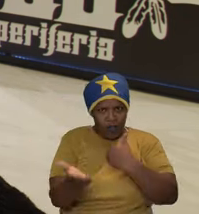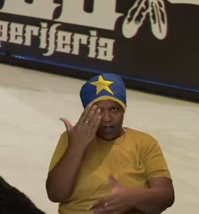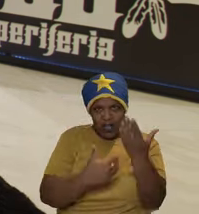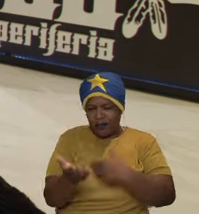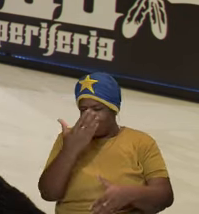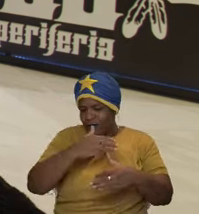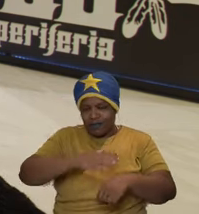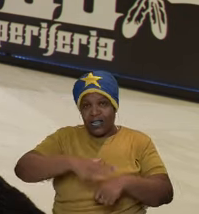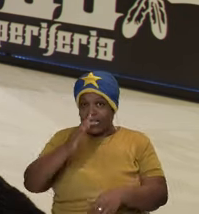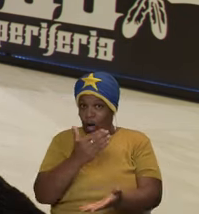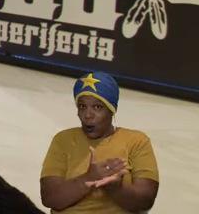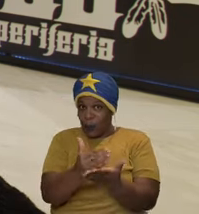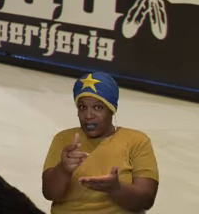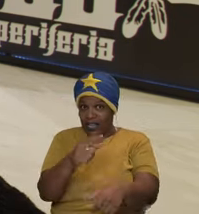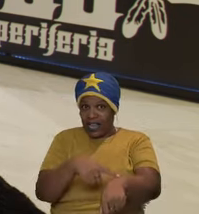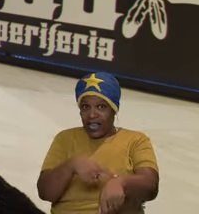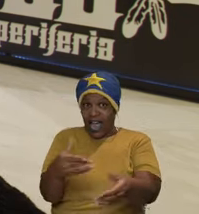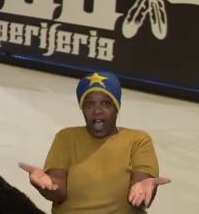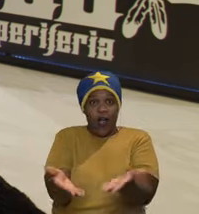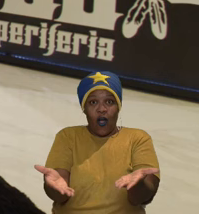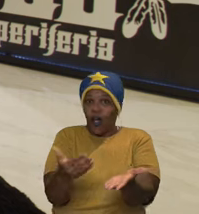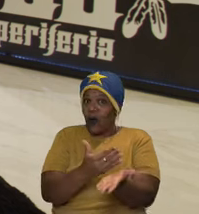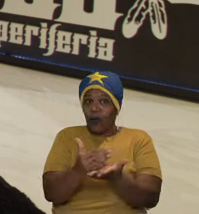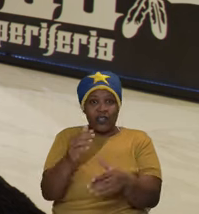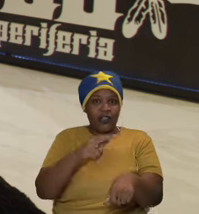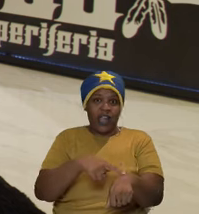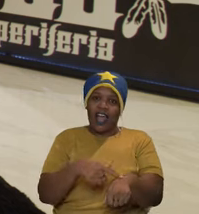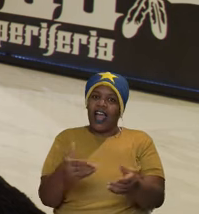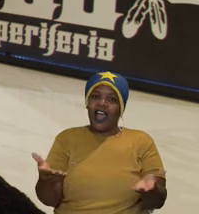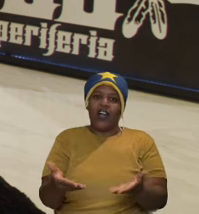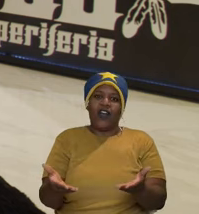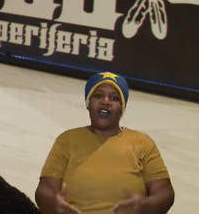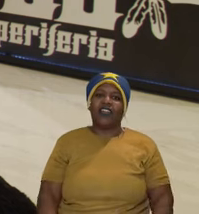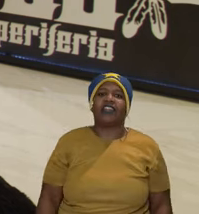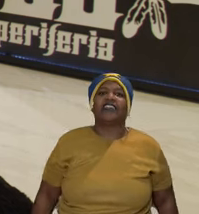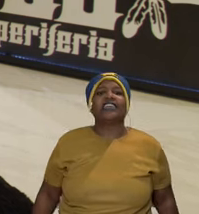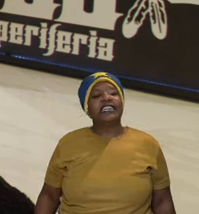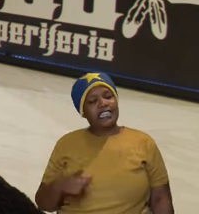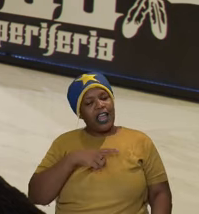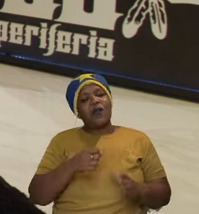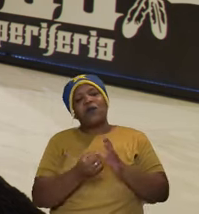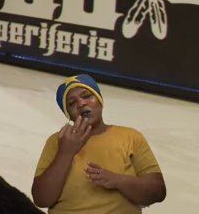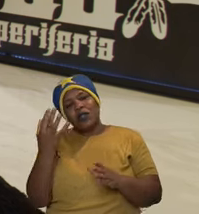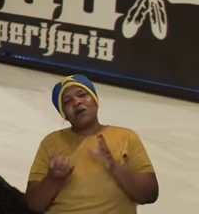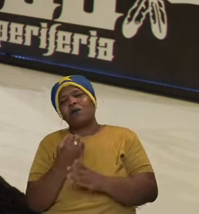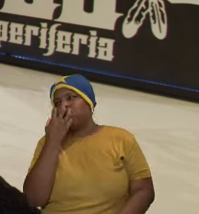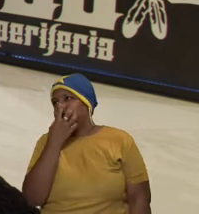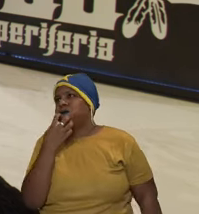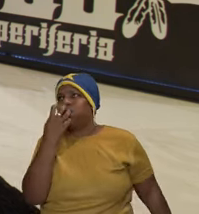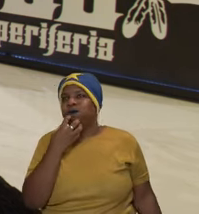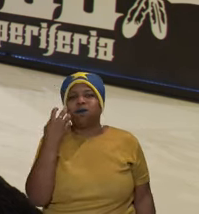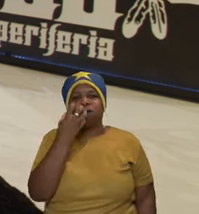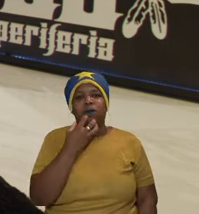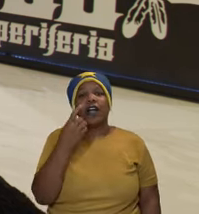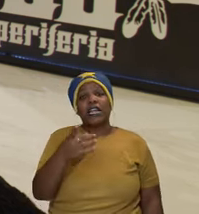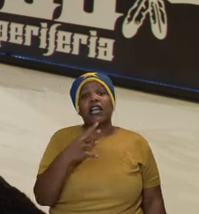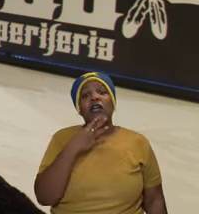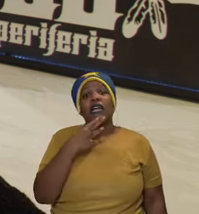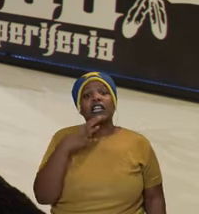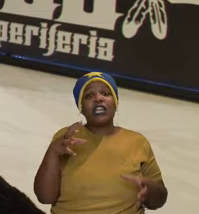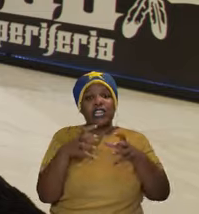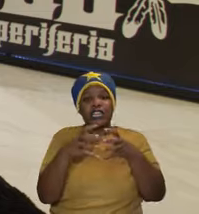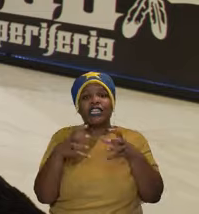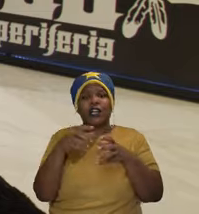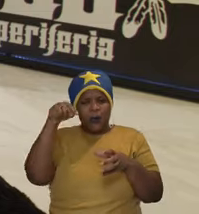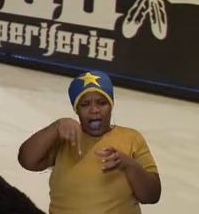essa live, só pô. Tá começando, né? Só tá começando, né, tá mano? Tá começando, tá começando. Tem muita coisa ainda pra vir, muita música. Quem conhece o Tribo da